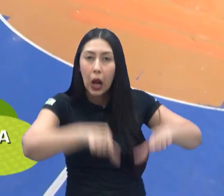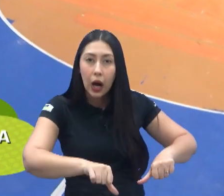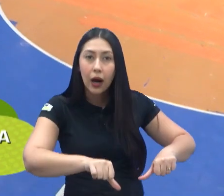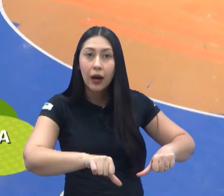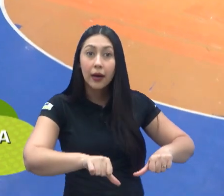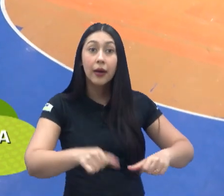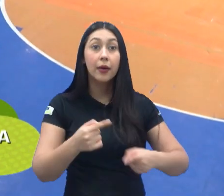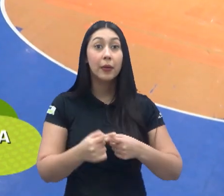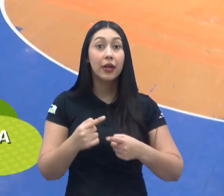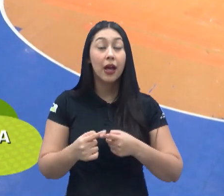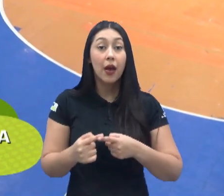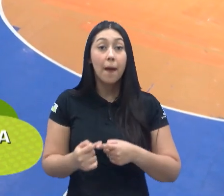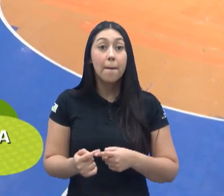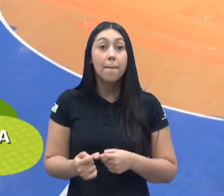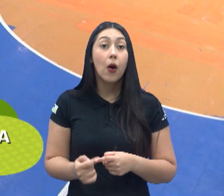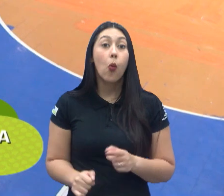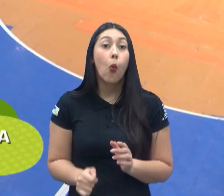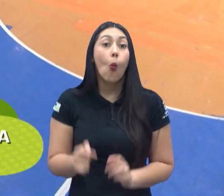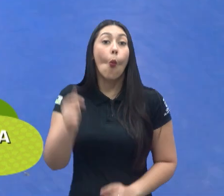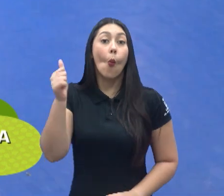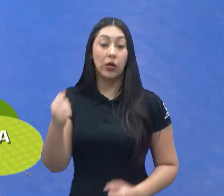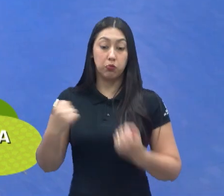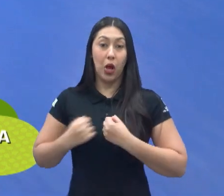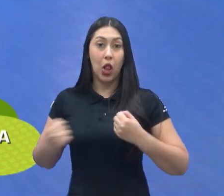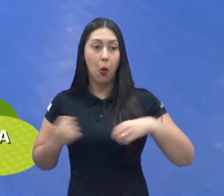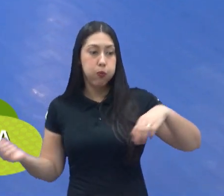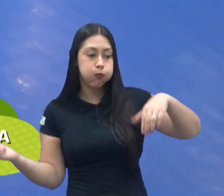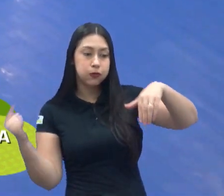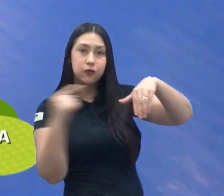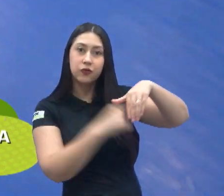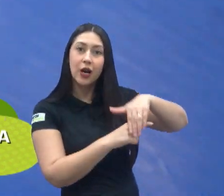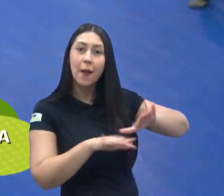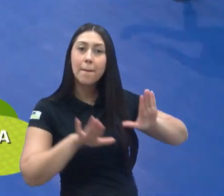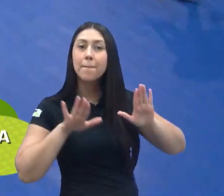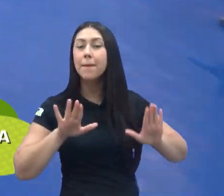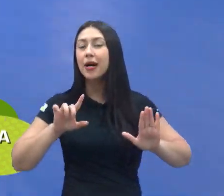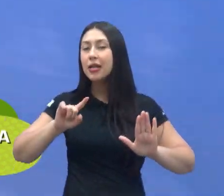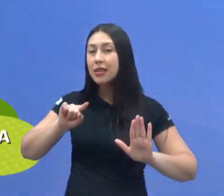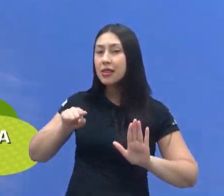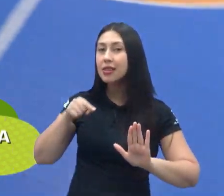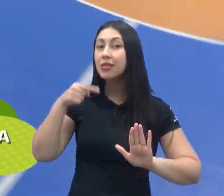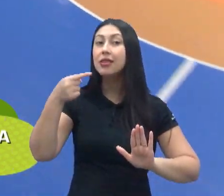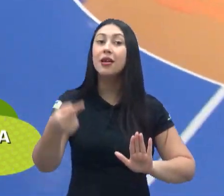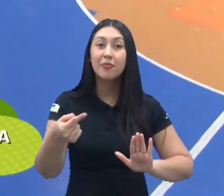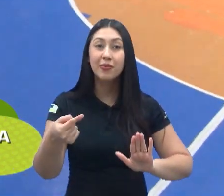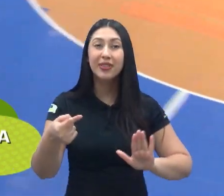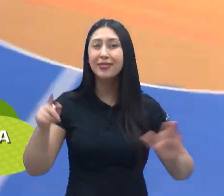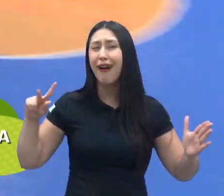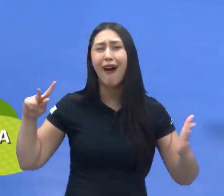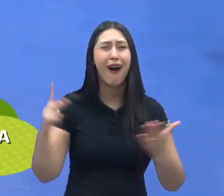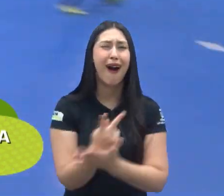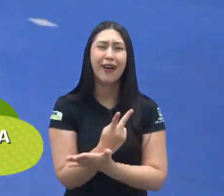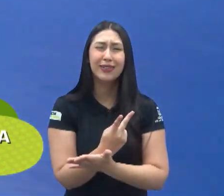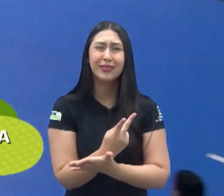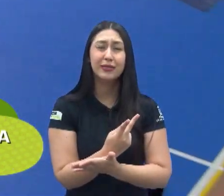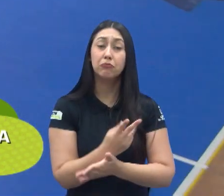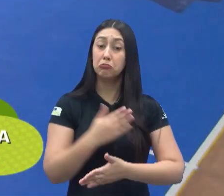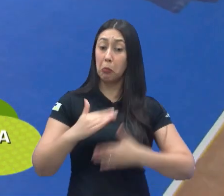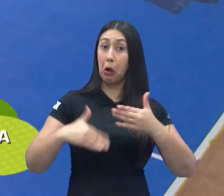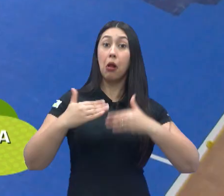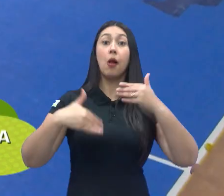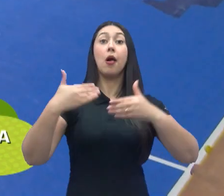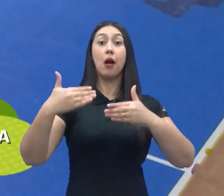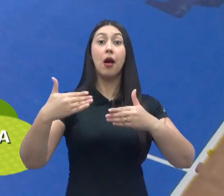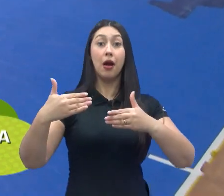quase marcou neste chute de longe. Só que no lance seguinte ela saiu jogando errado, mas se recuperou bem,